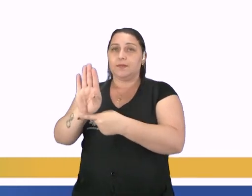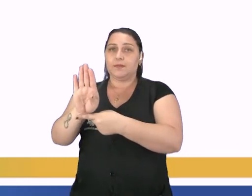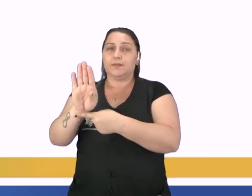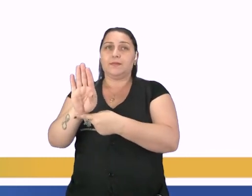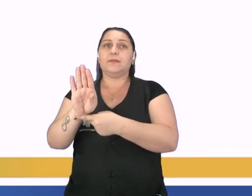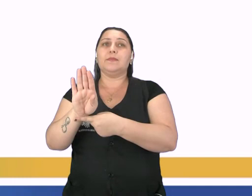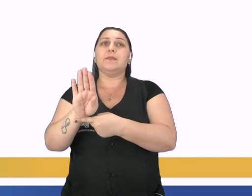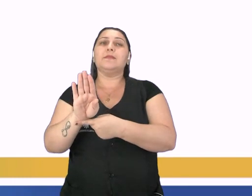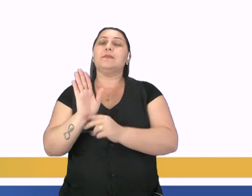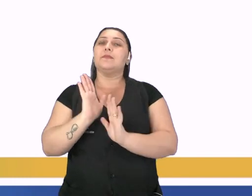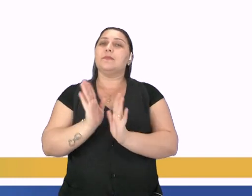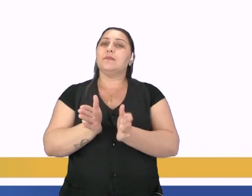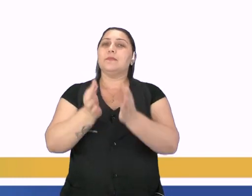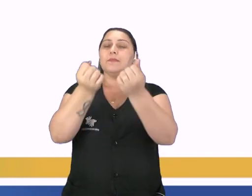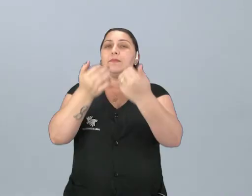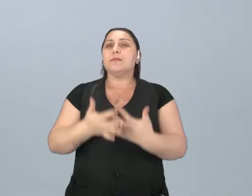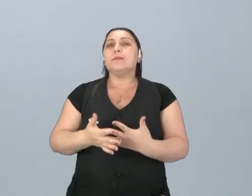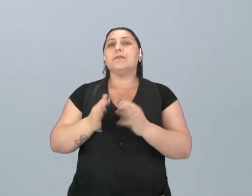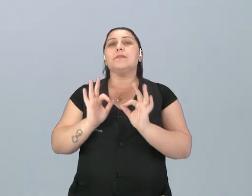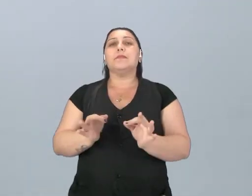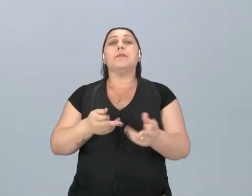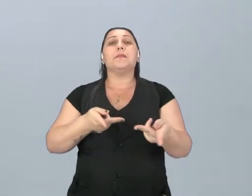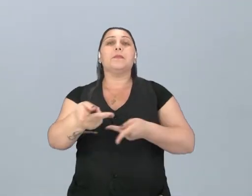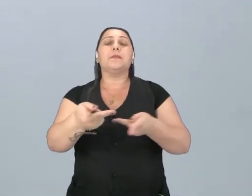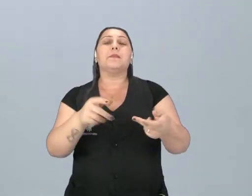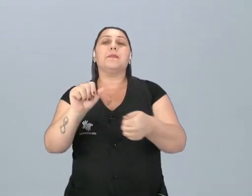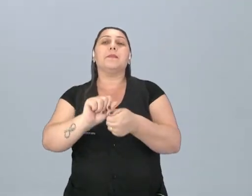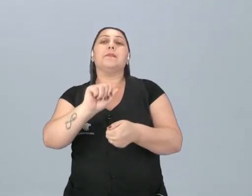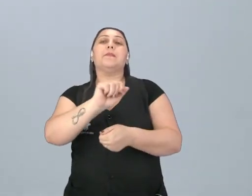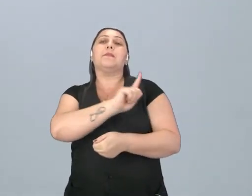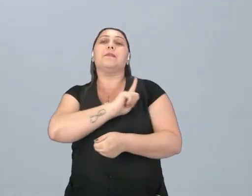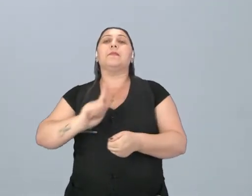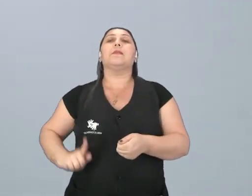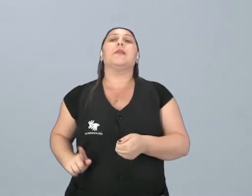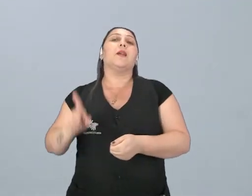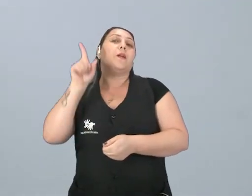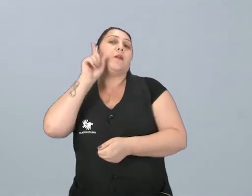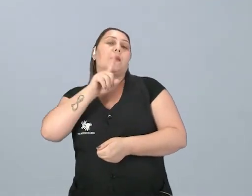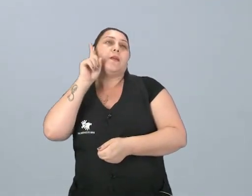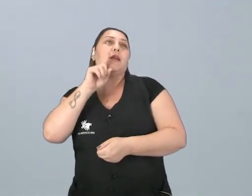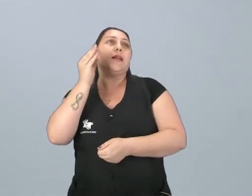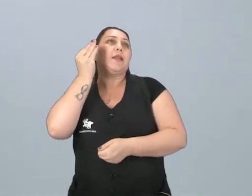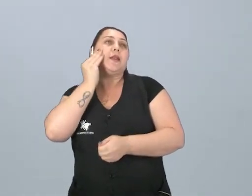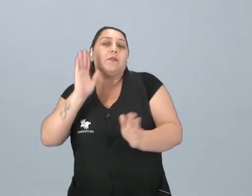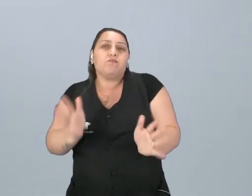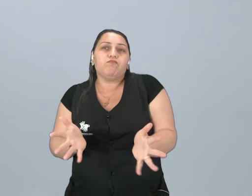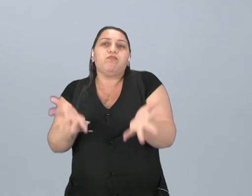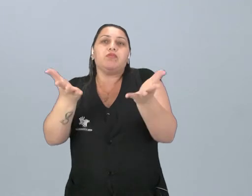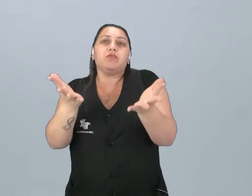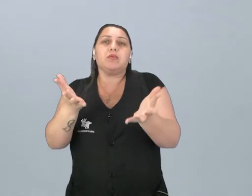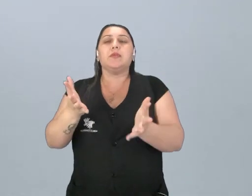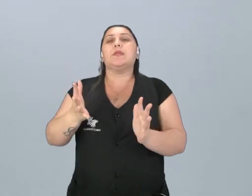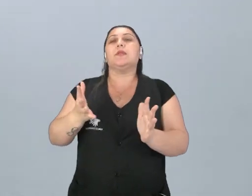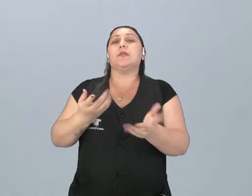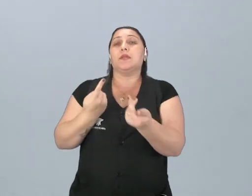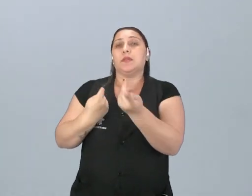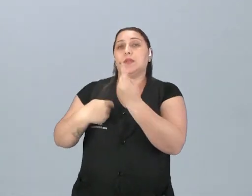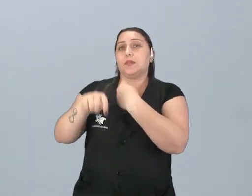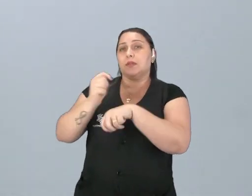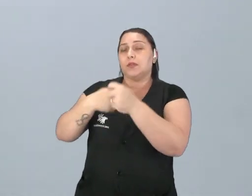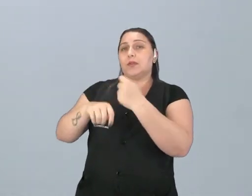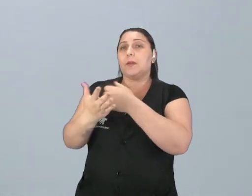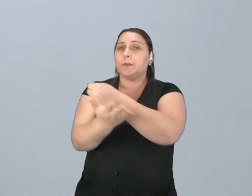B, foi o que a gente acabou de discutir, certo? Esse programa criado pelo governo estadunidense para tentar reerguer a economia